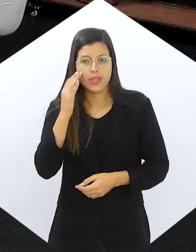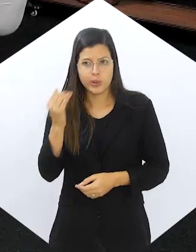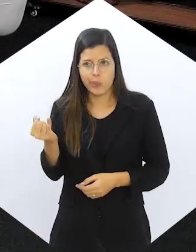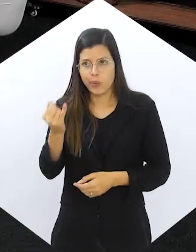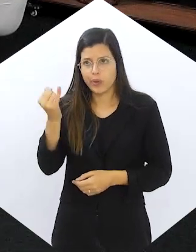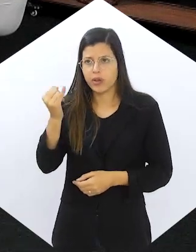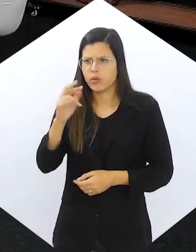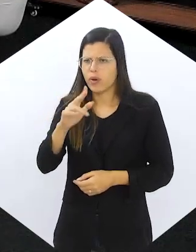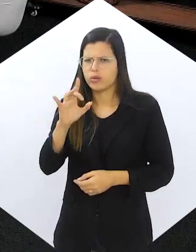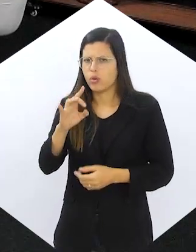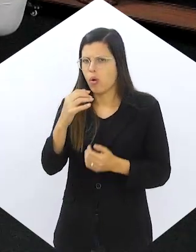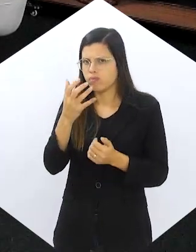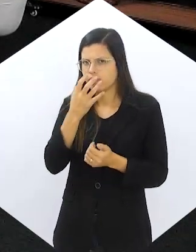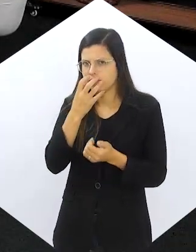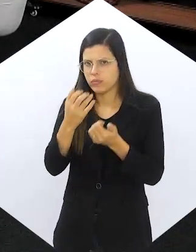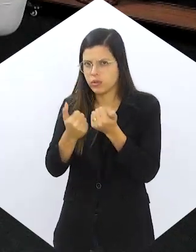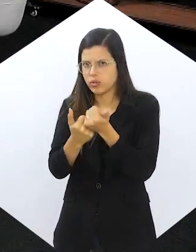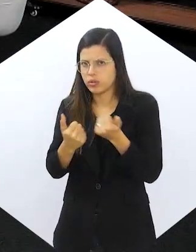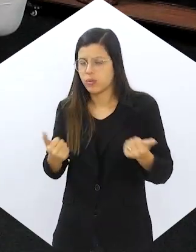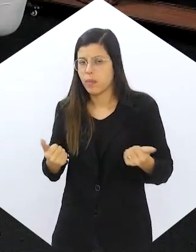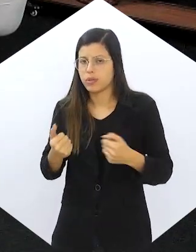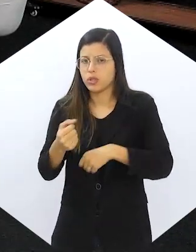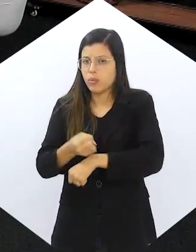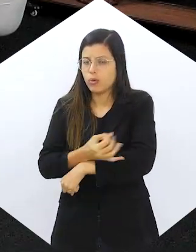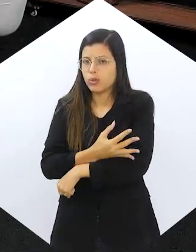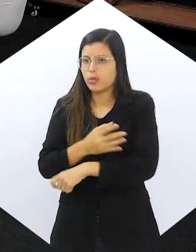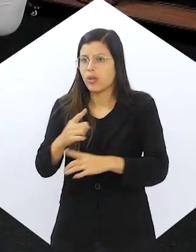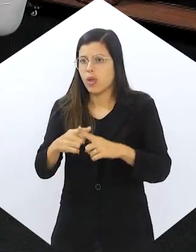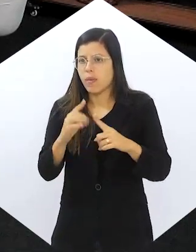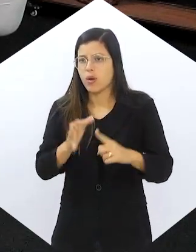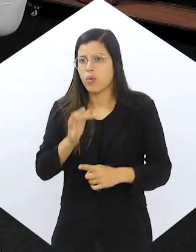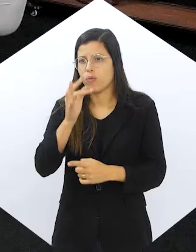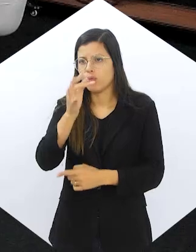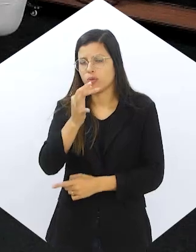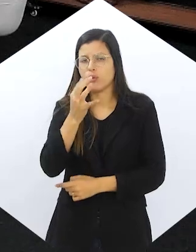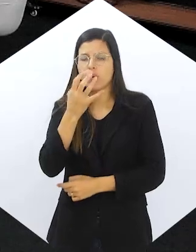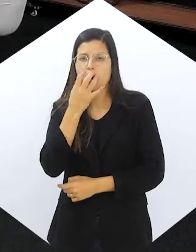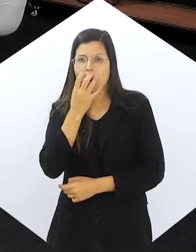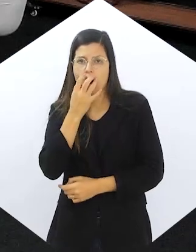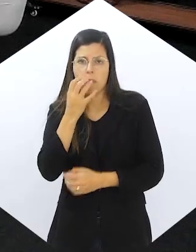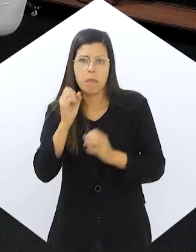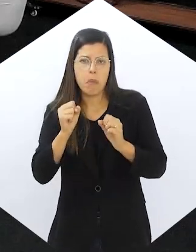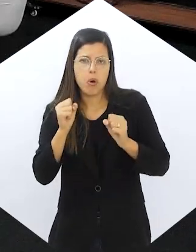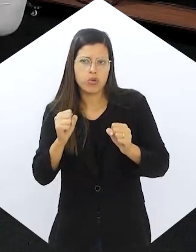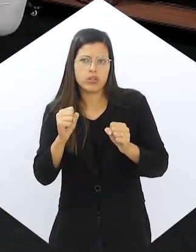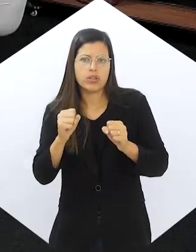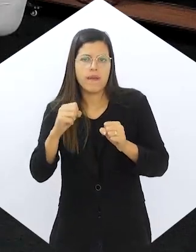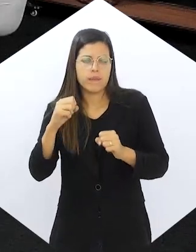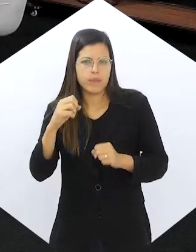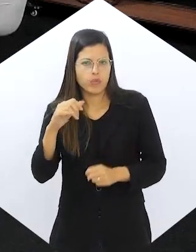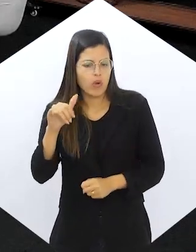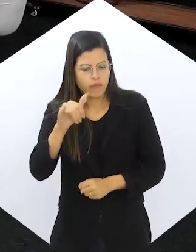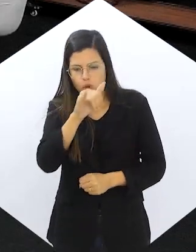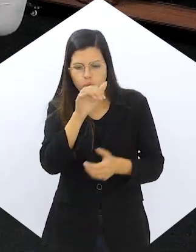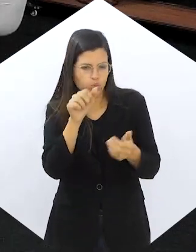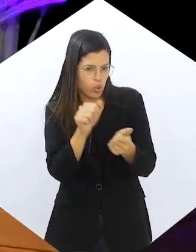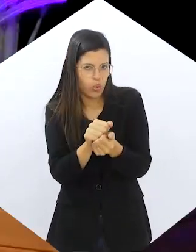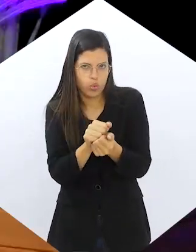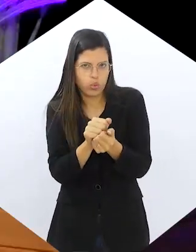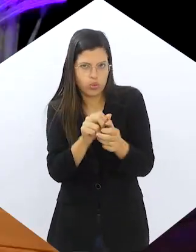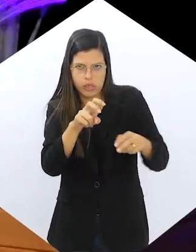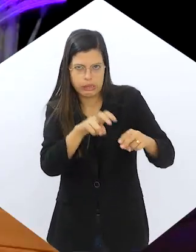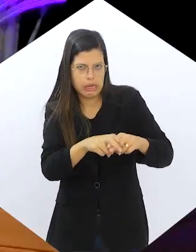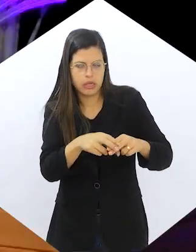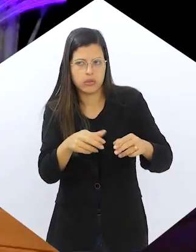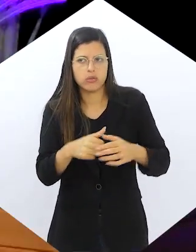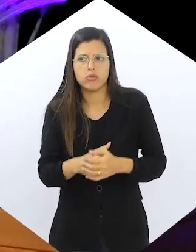animal de esporte emocional, mas vamos supor que num futuro próximo os cães possam embarcar na cabine. Eu acho que tudo é